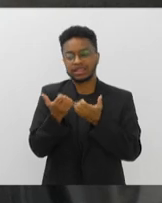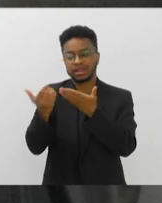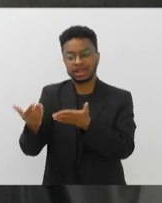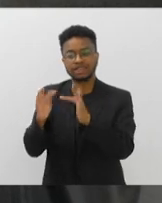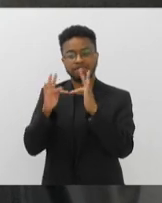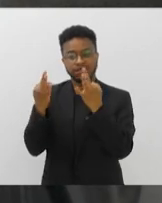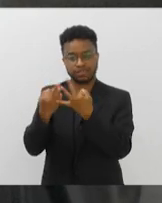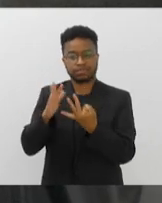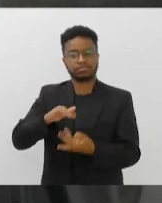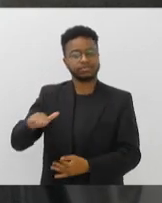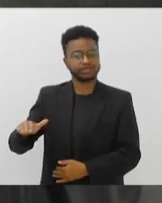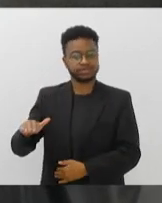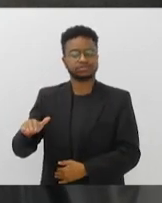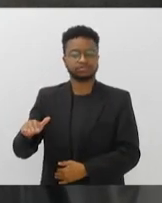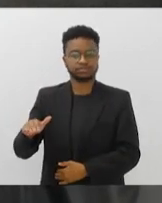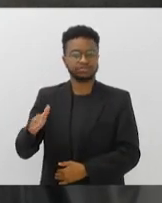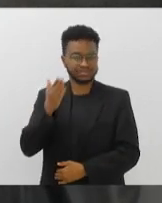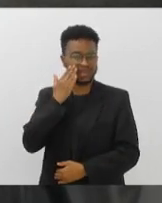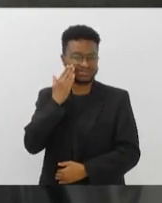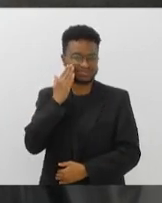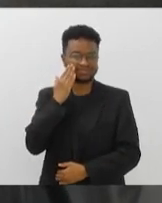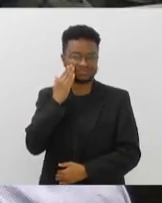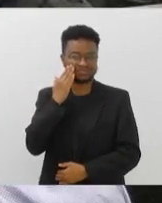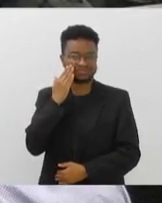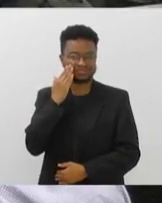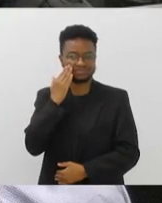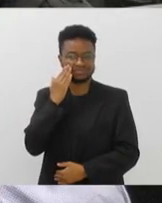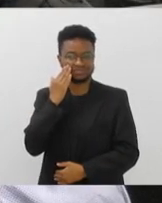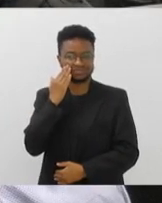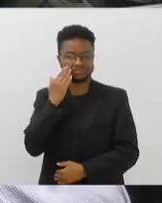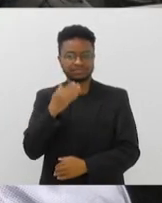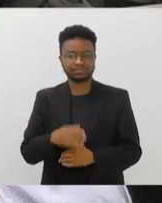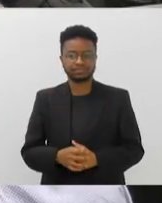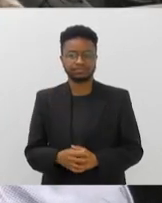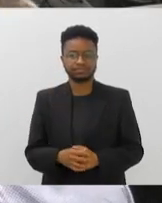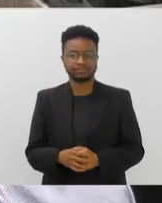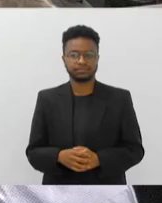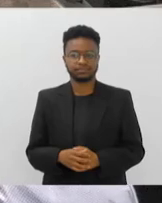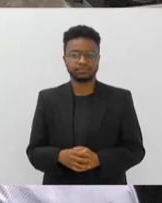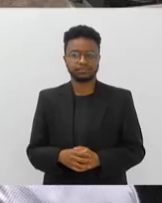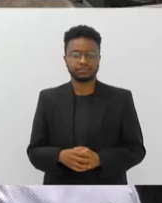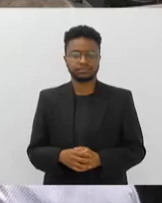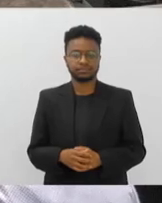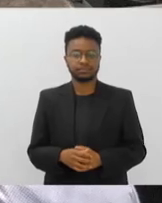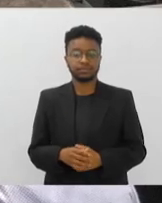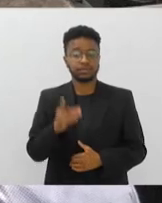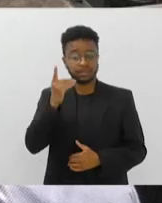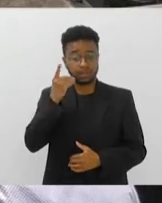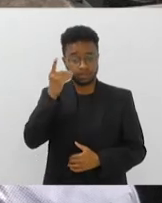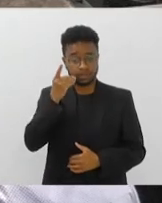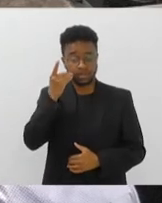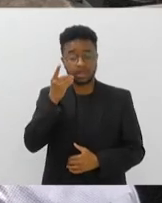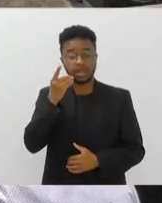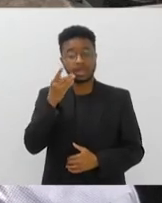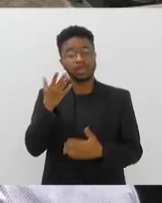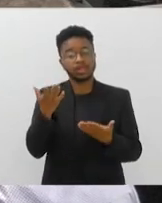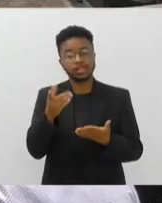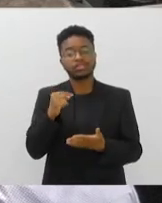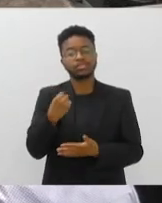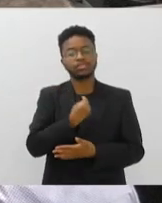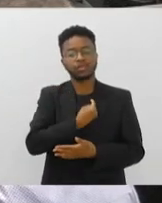crianças sabe D elr sabe Dr Sérgio Dr Artur Dr Felipe deputada de aju a gente fica